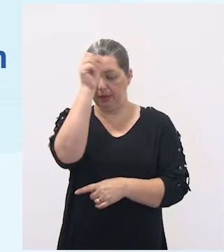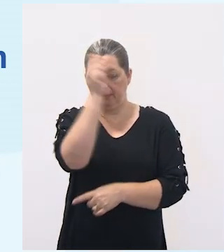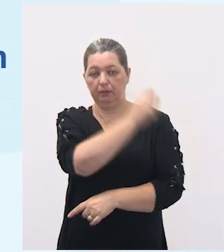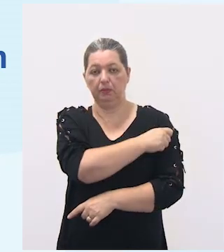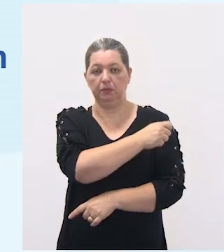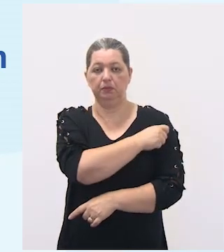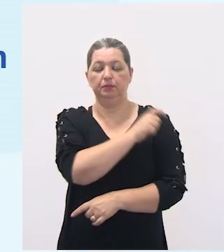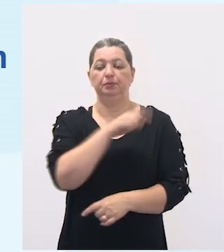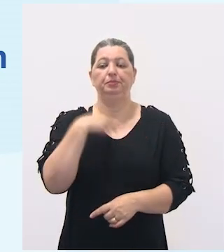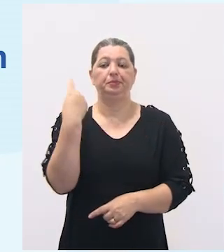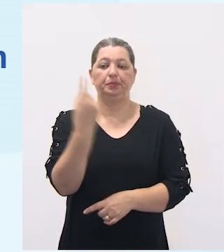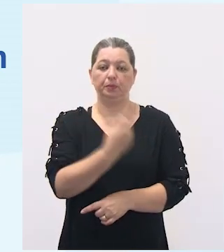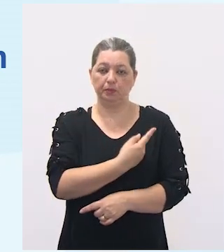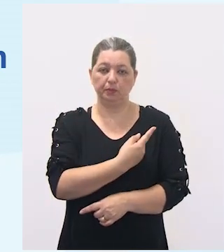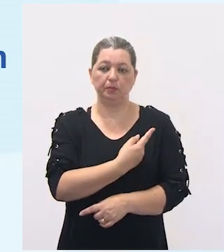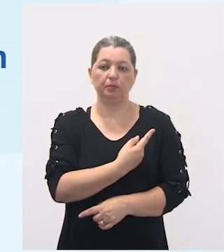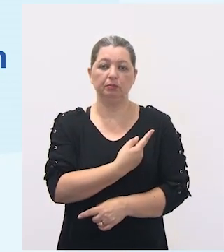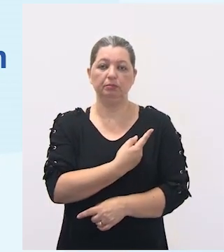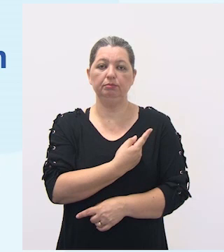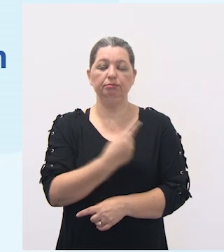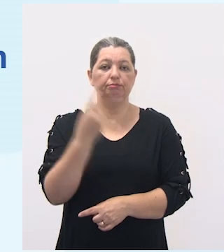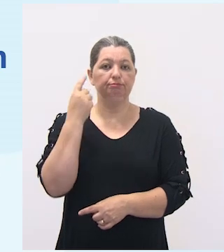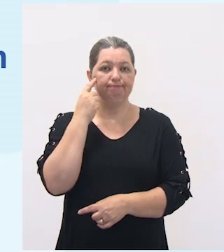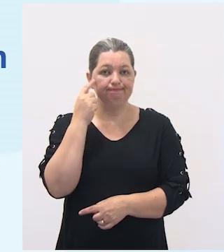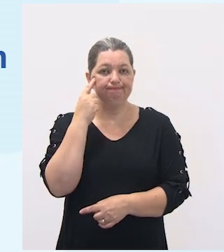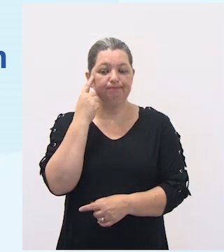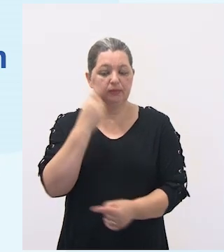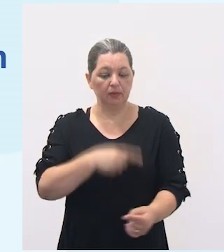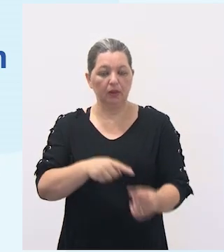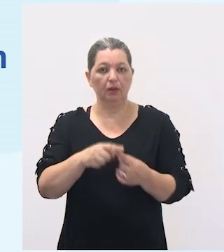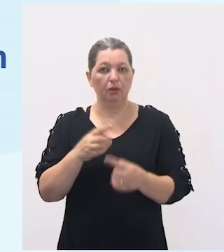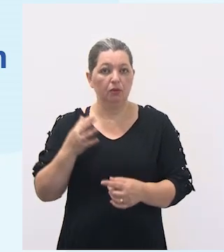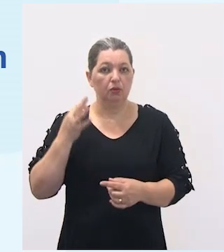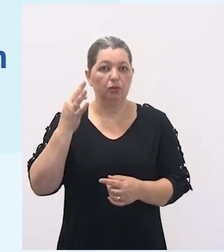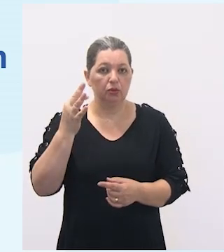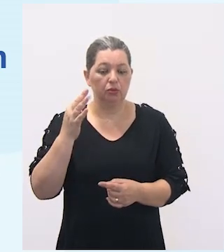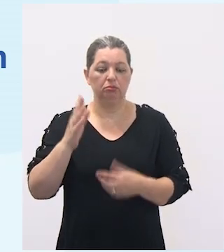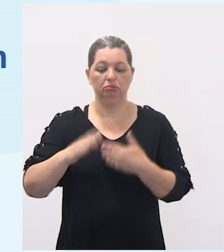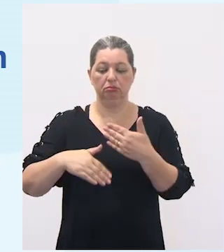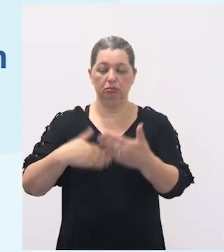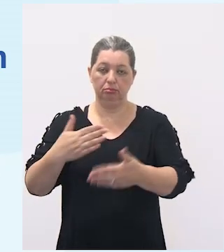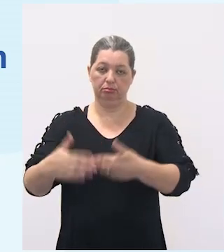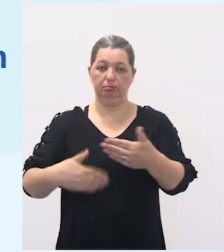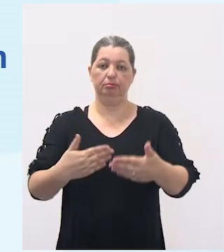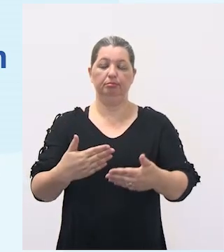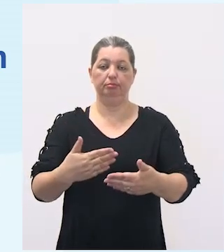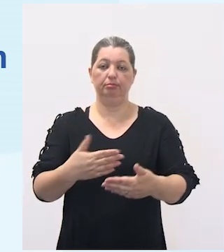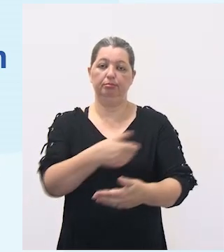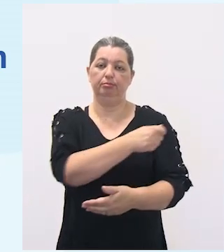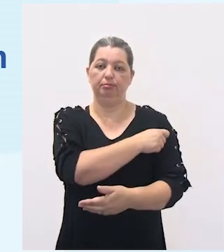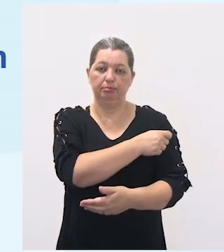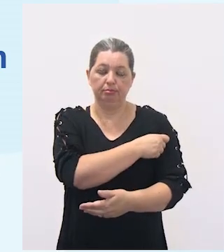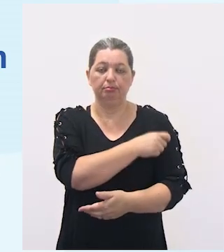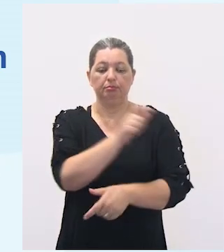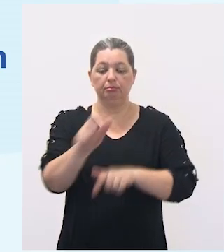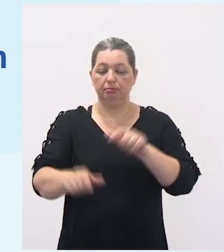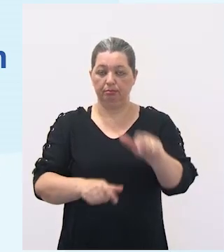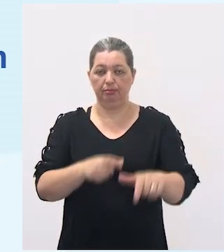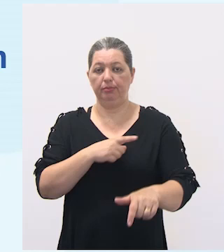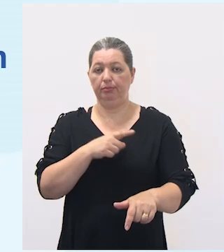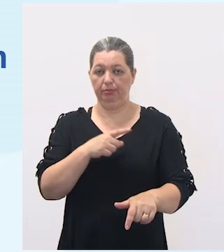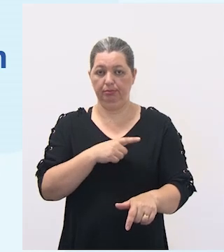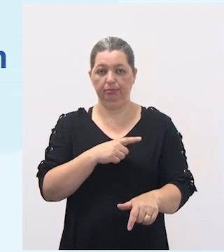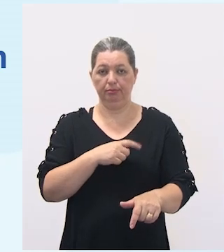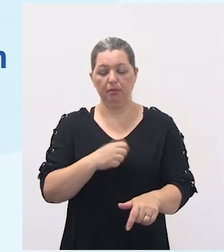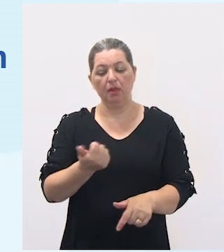para que nós possamos olhar todo o caminhar e a trajetória que eles têm, analisando